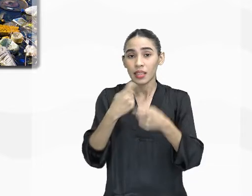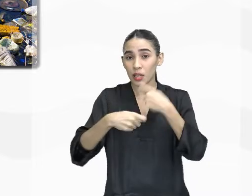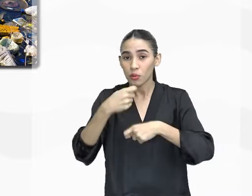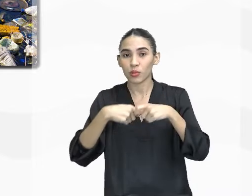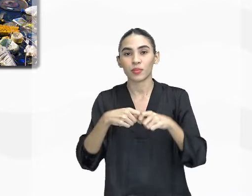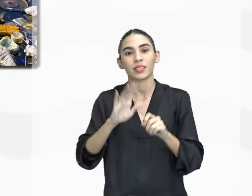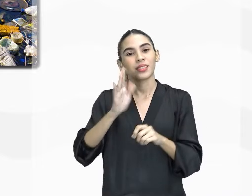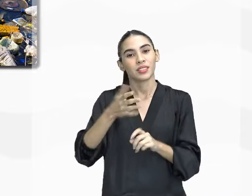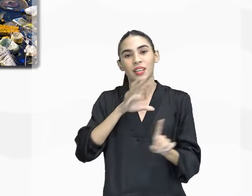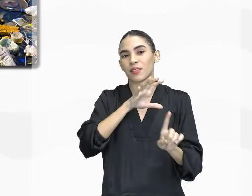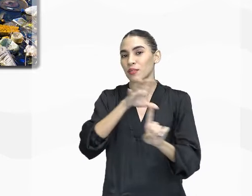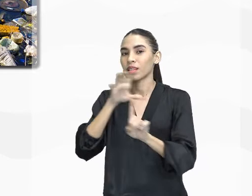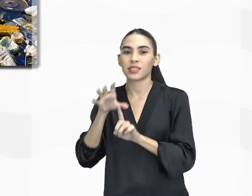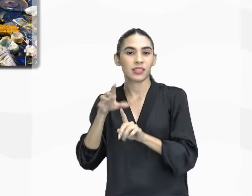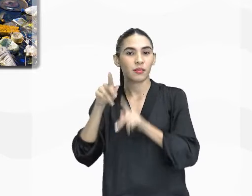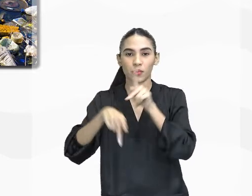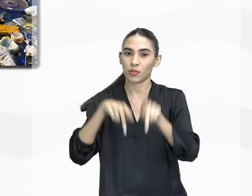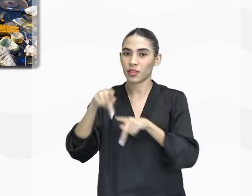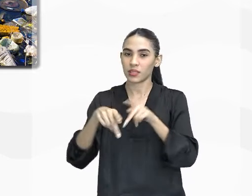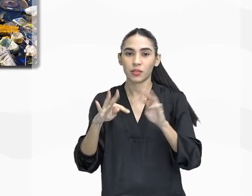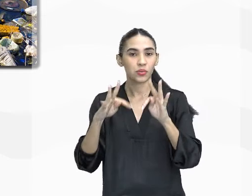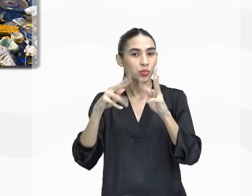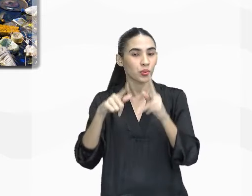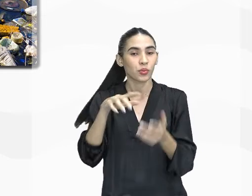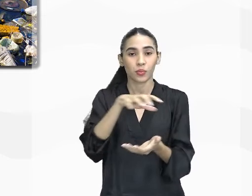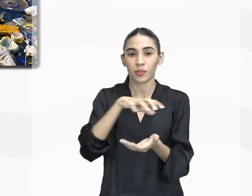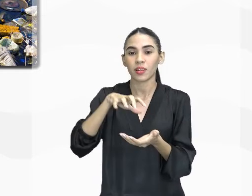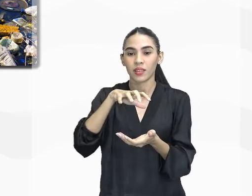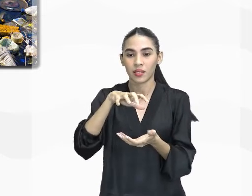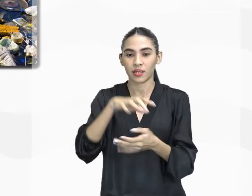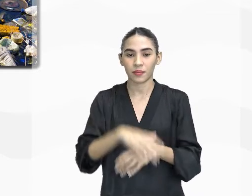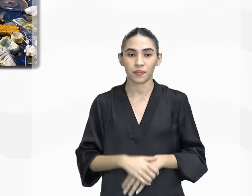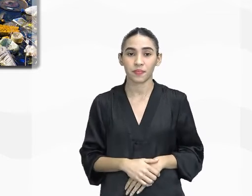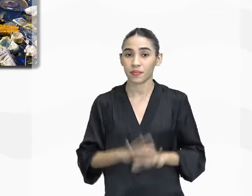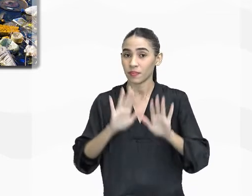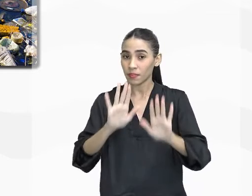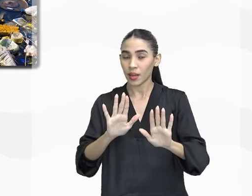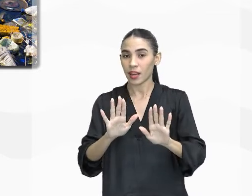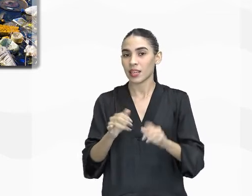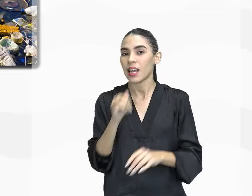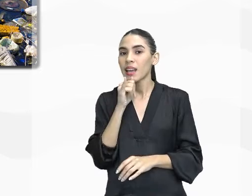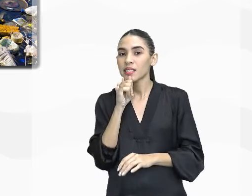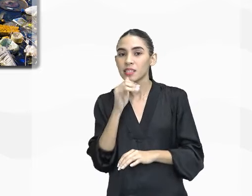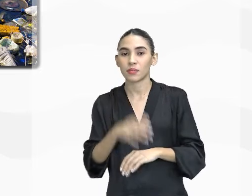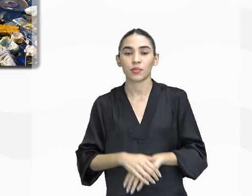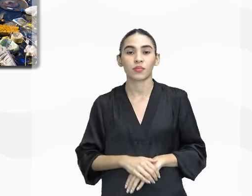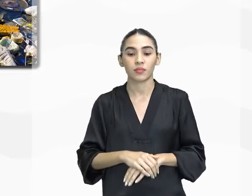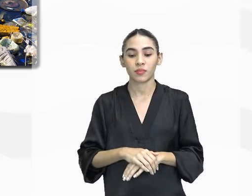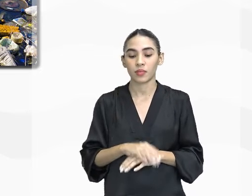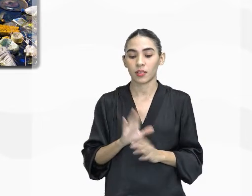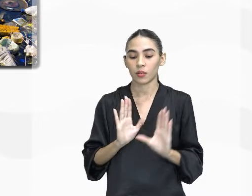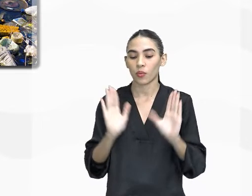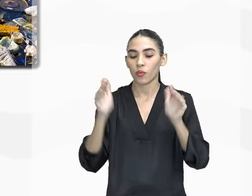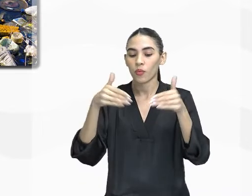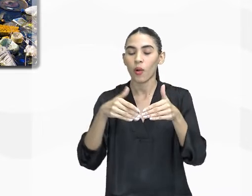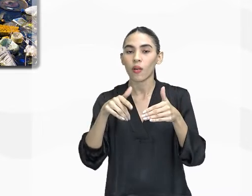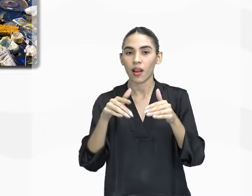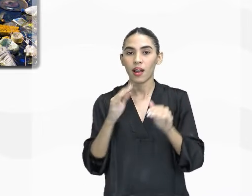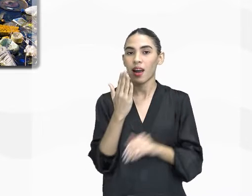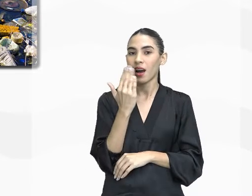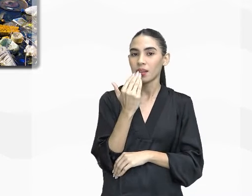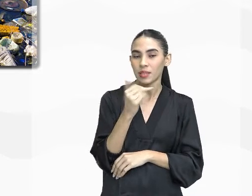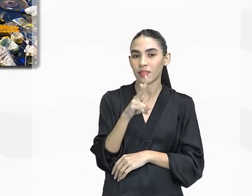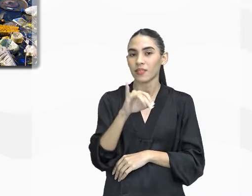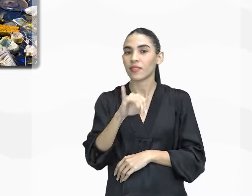bastante a população, né? De todo o planeta, vamos dizer assim. Mas o colapso na alimentação, né? Ele vai